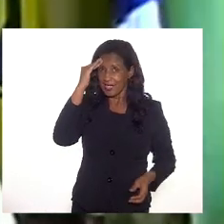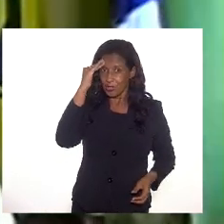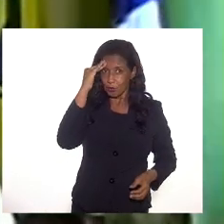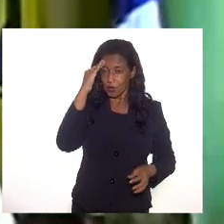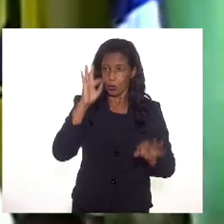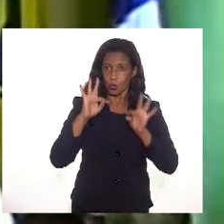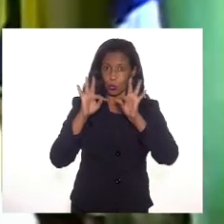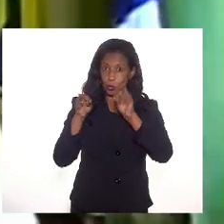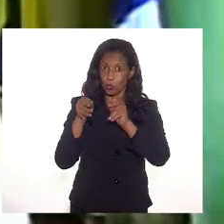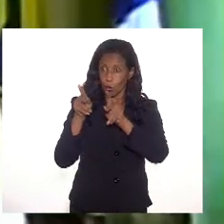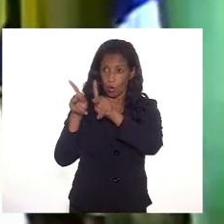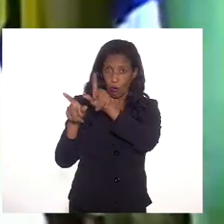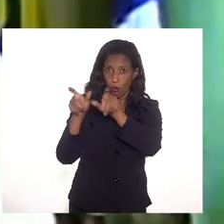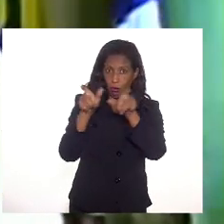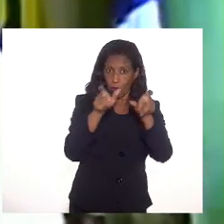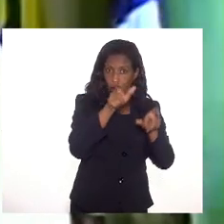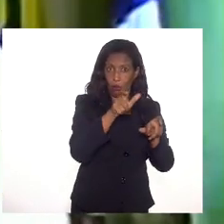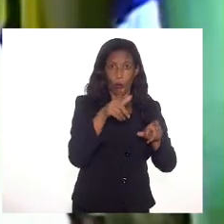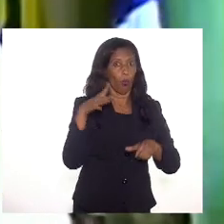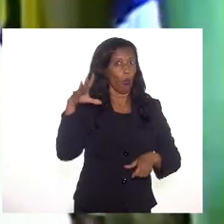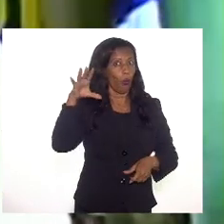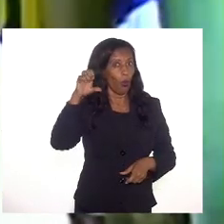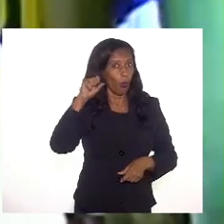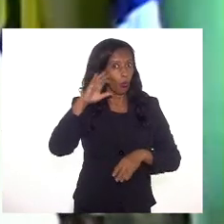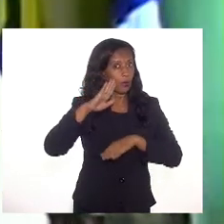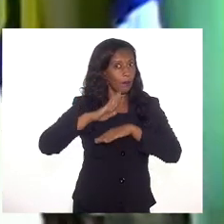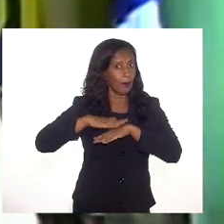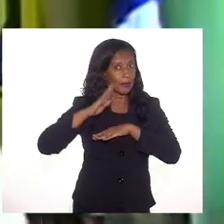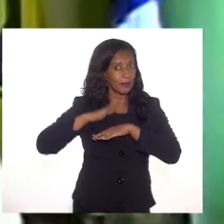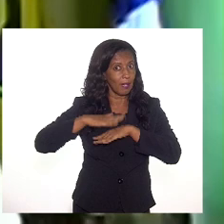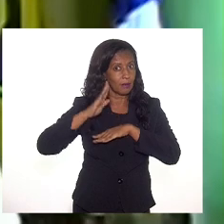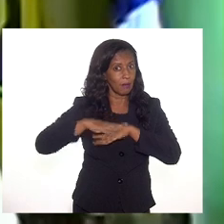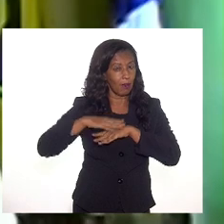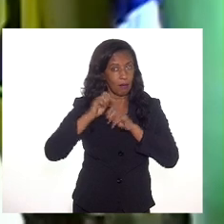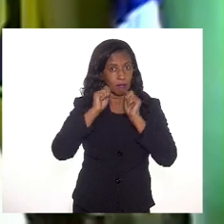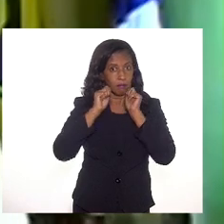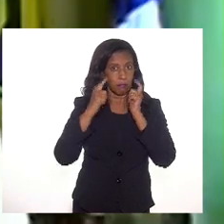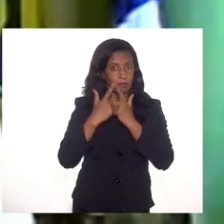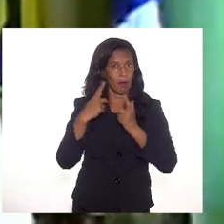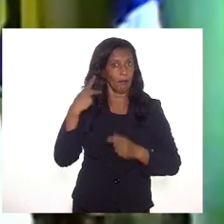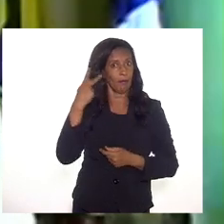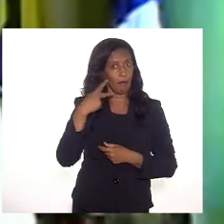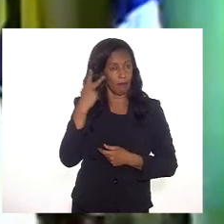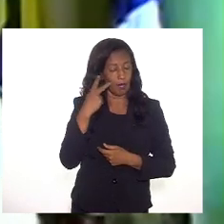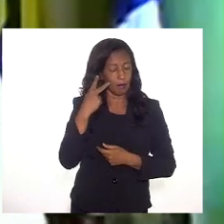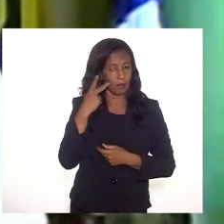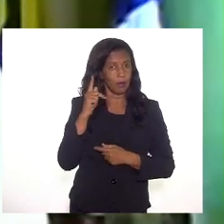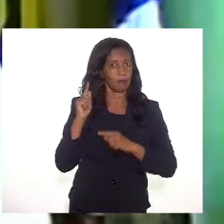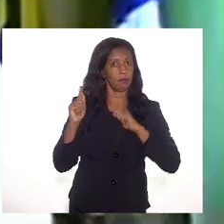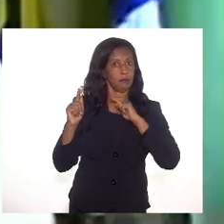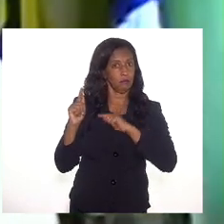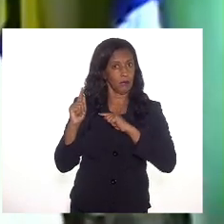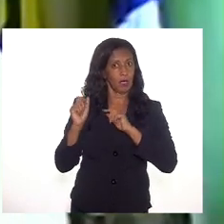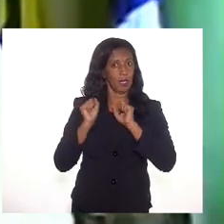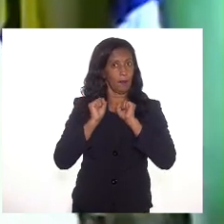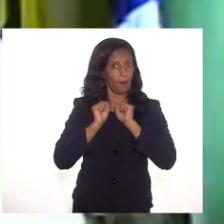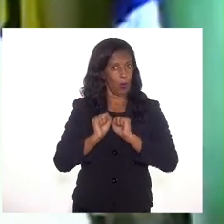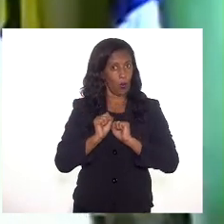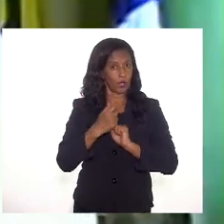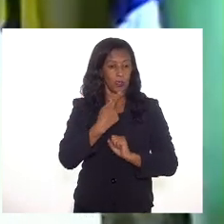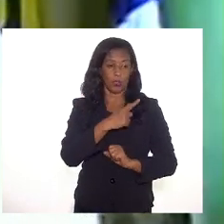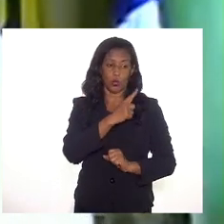partes. Ouça cada vez mais o parlamento para que ele possa ser um gestor